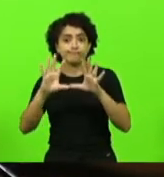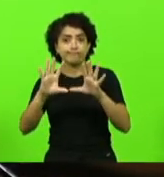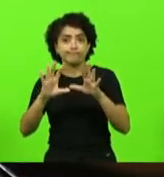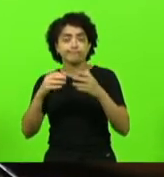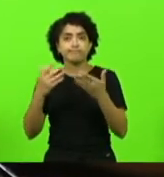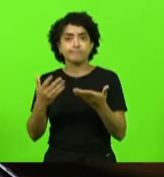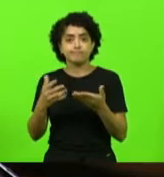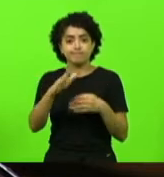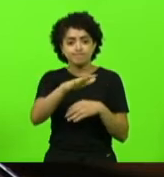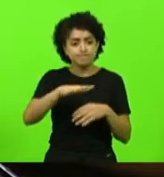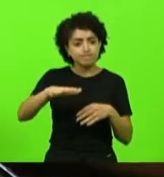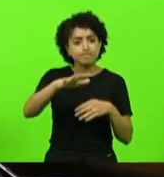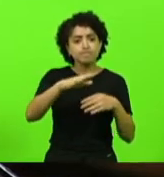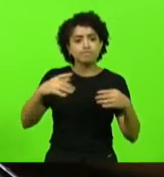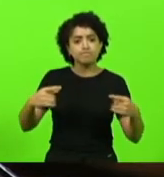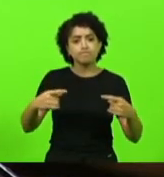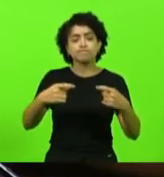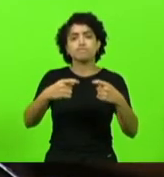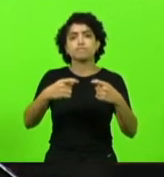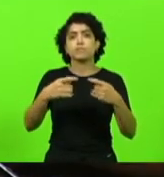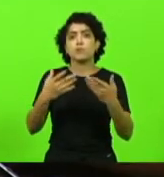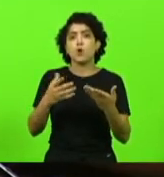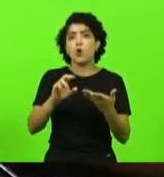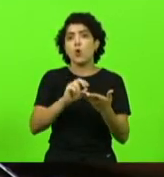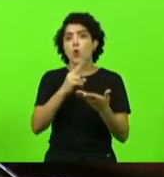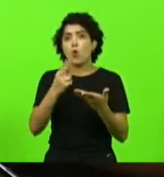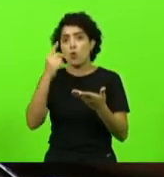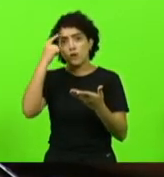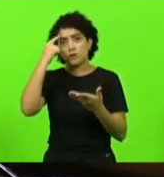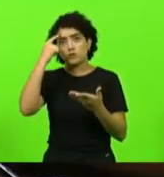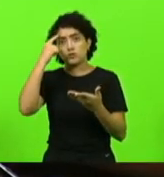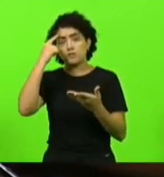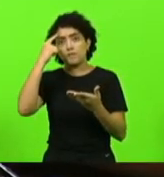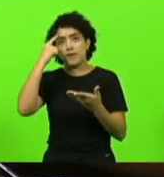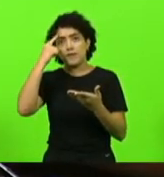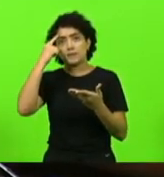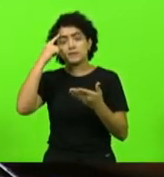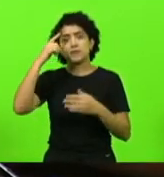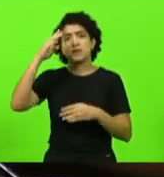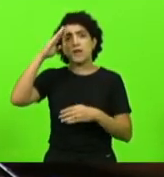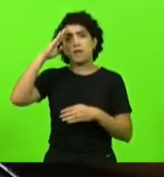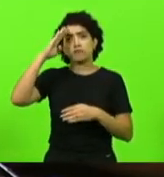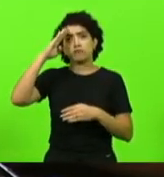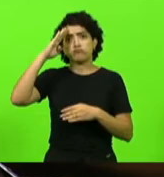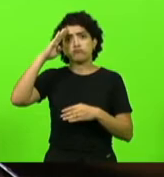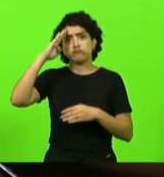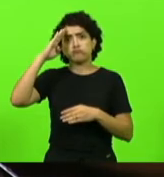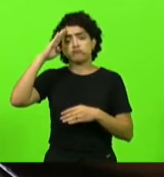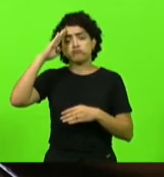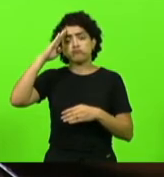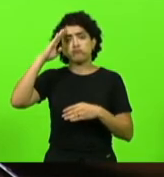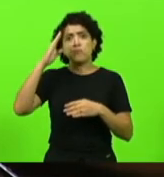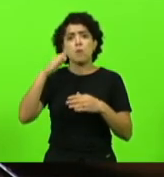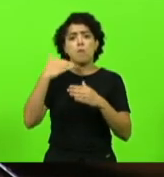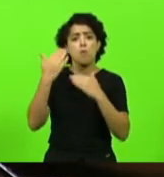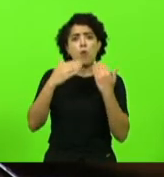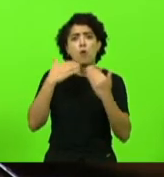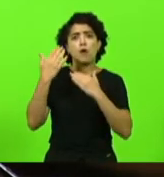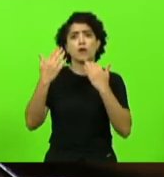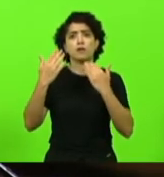de batalha. Ou então pensamos em mártires que morreram lutando por essas ideias de